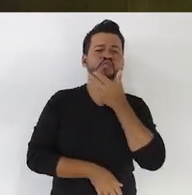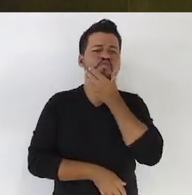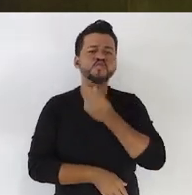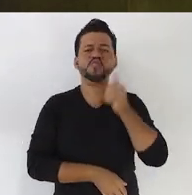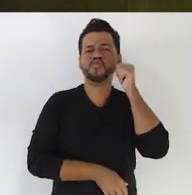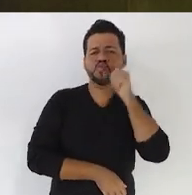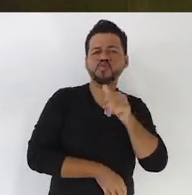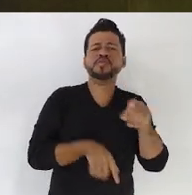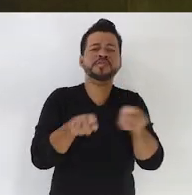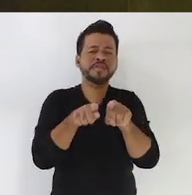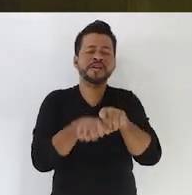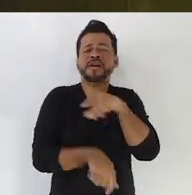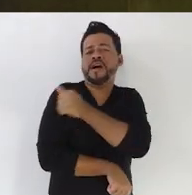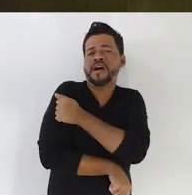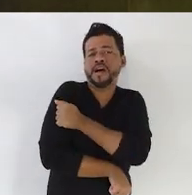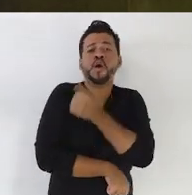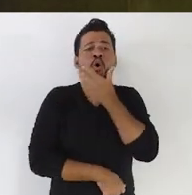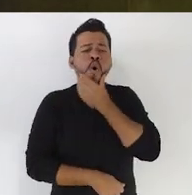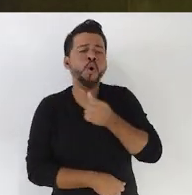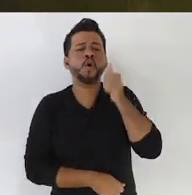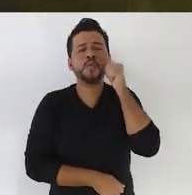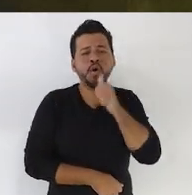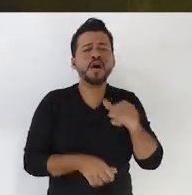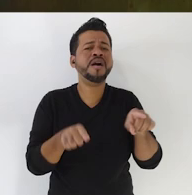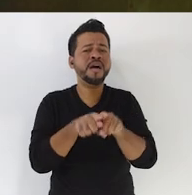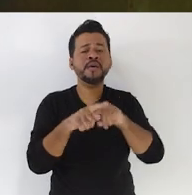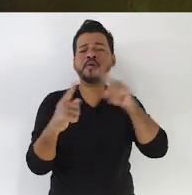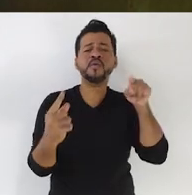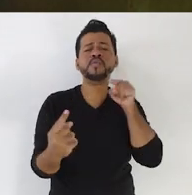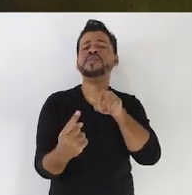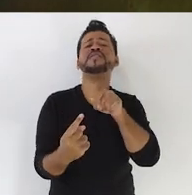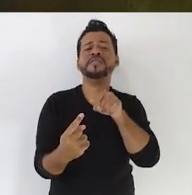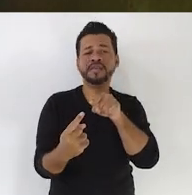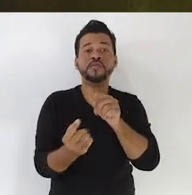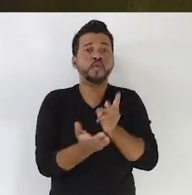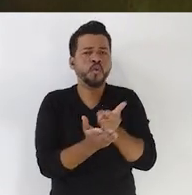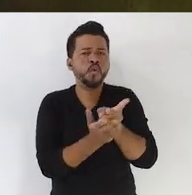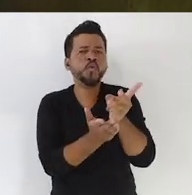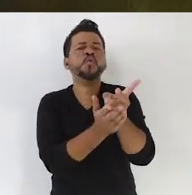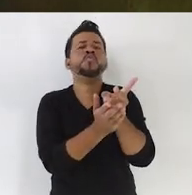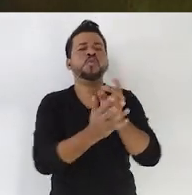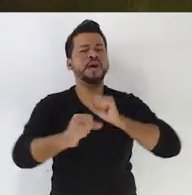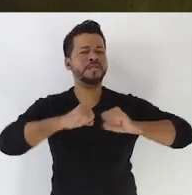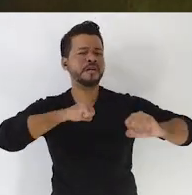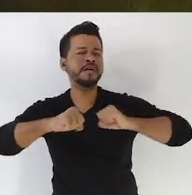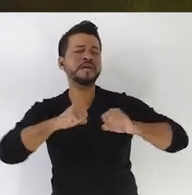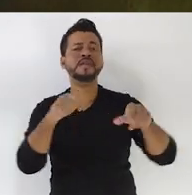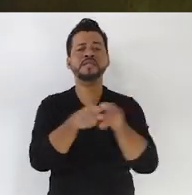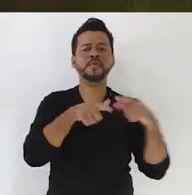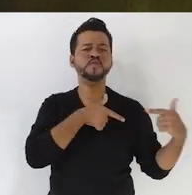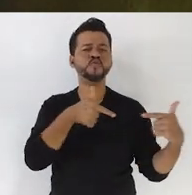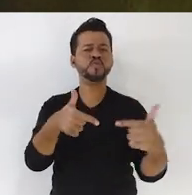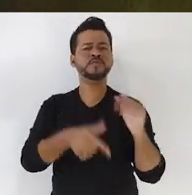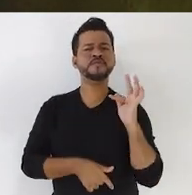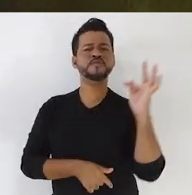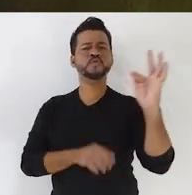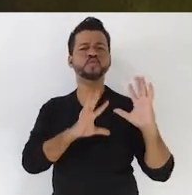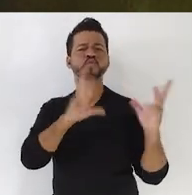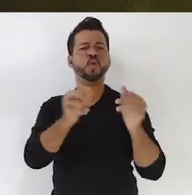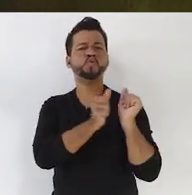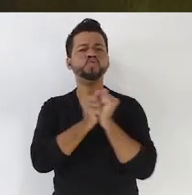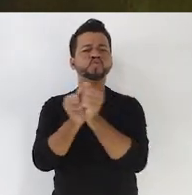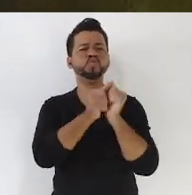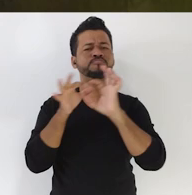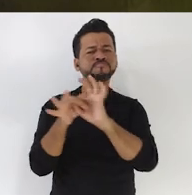que também é parte da nossa construção de um Brasil mais justo e igualitário e que seja de fato uma nação para todos, todas